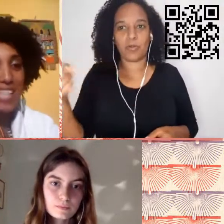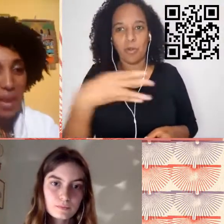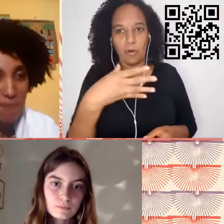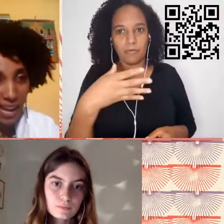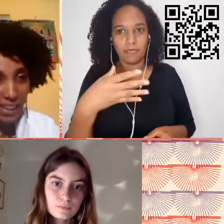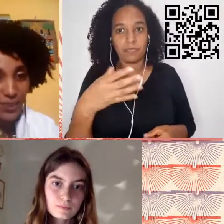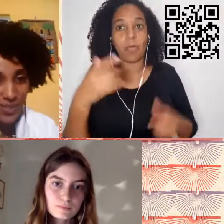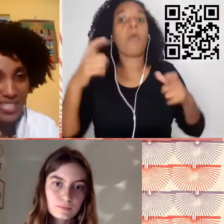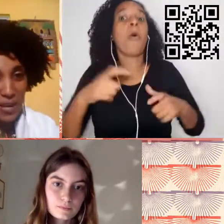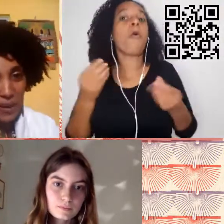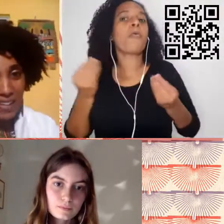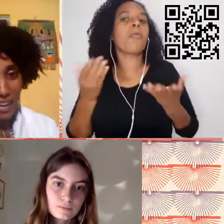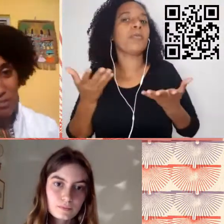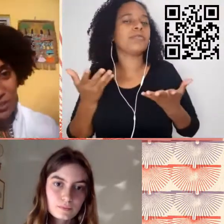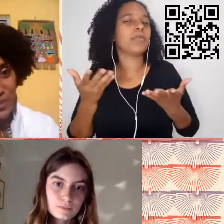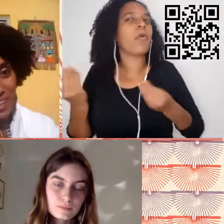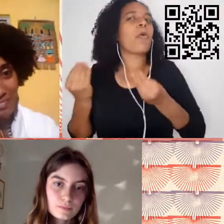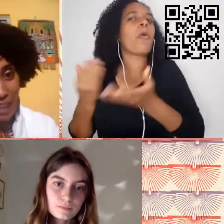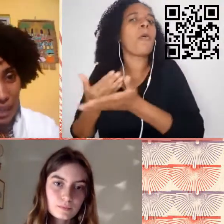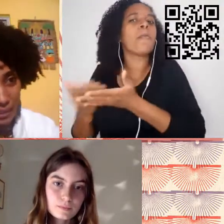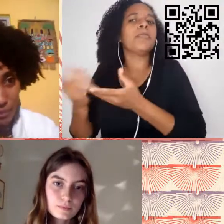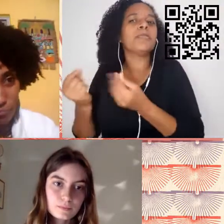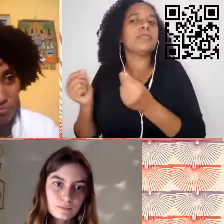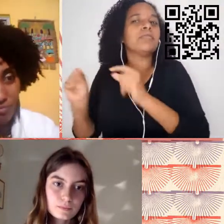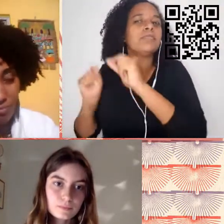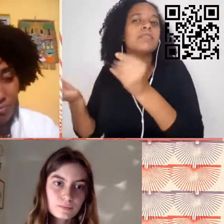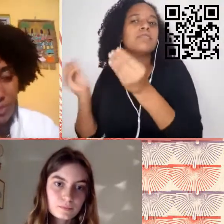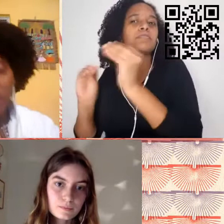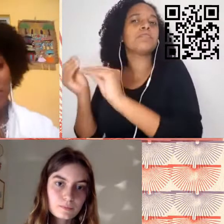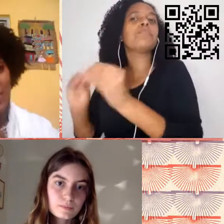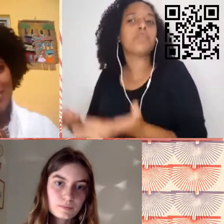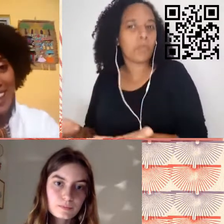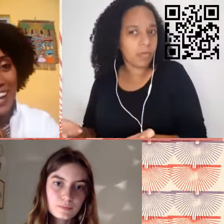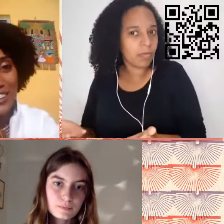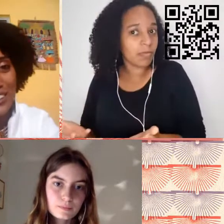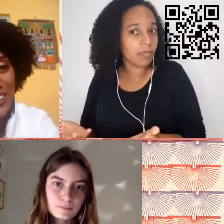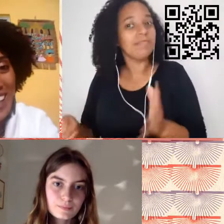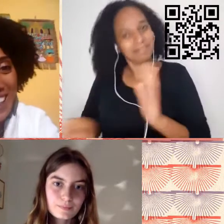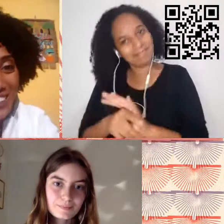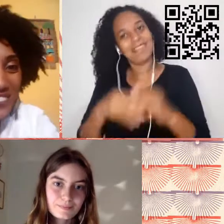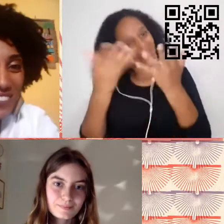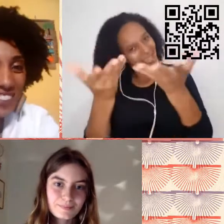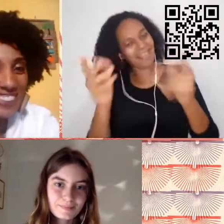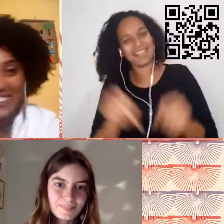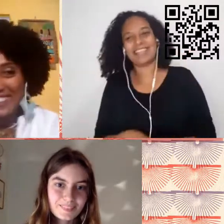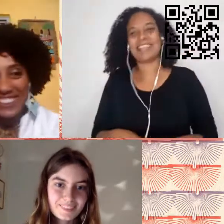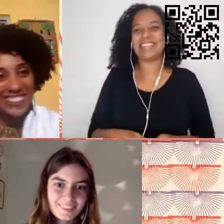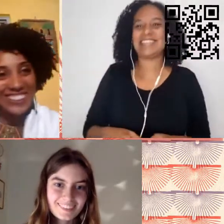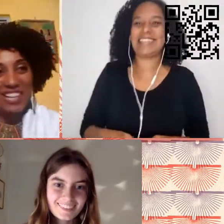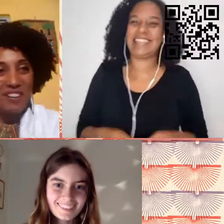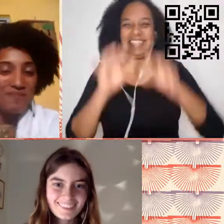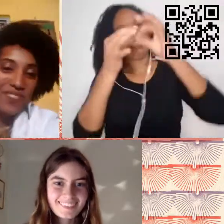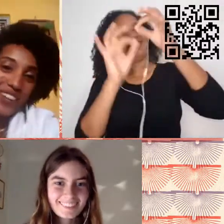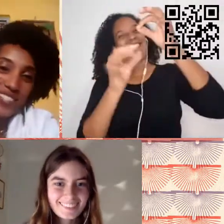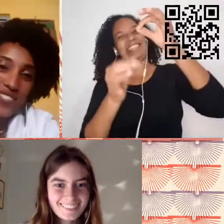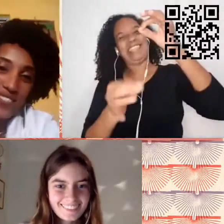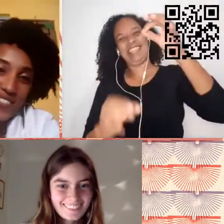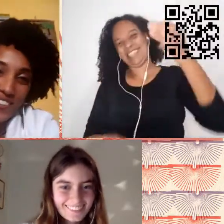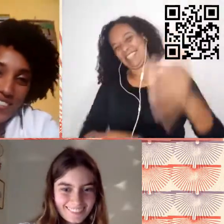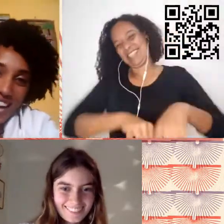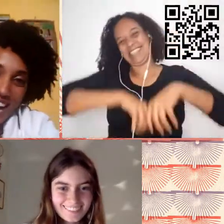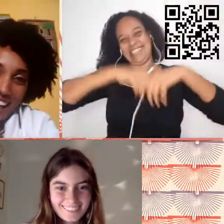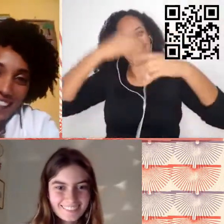de quais elementos, né, que foi sustentada? Enfim, esse assunto é um assunto que a gente